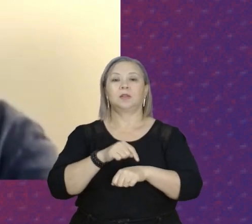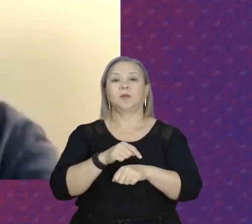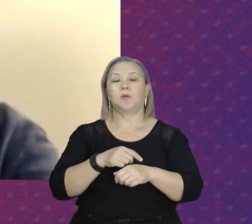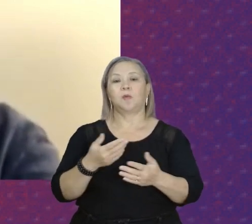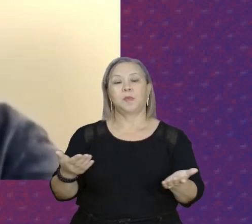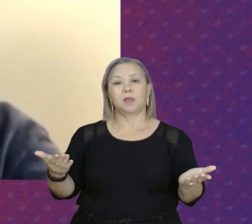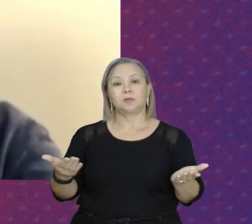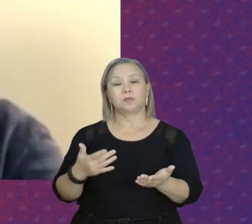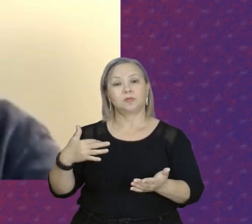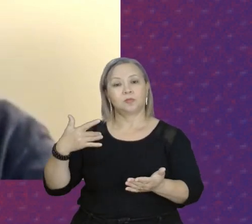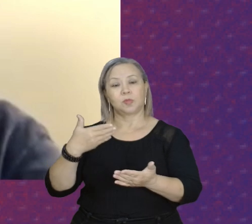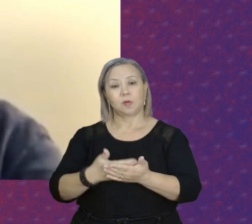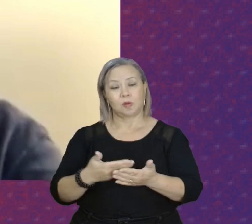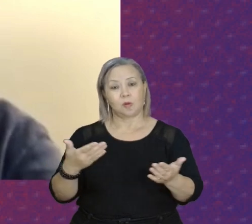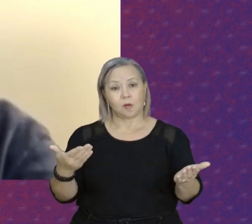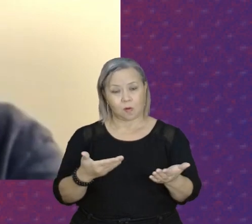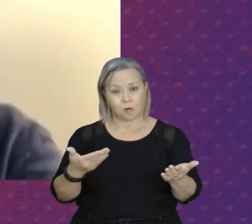vive hoje, né,